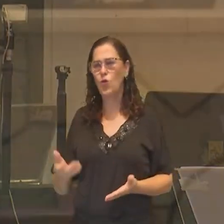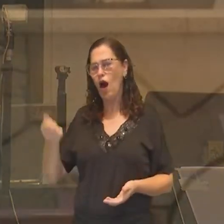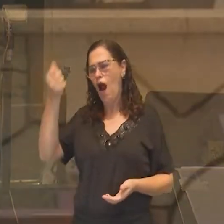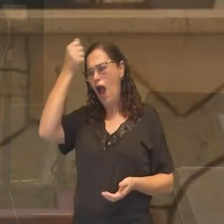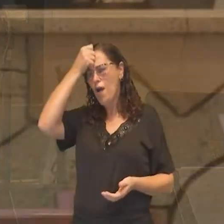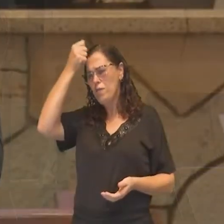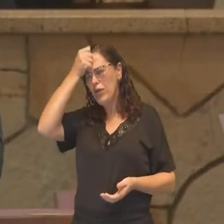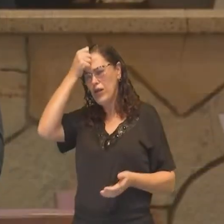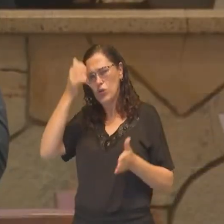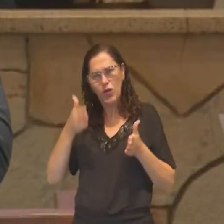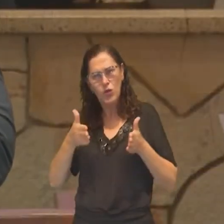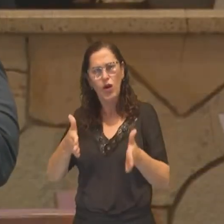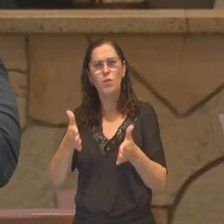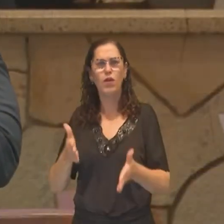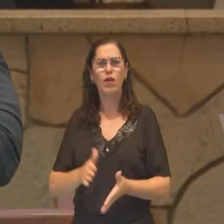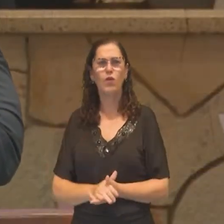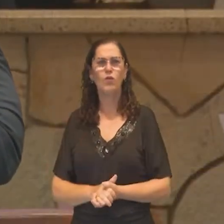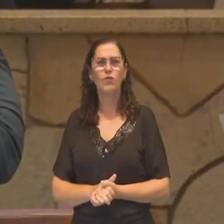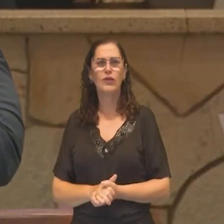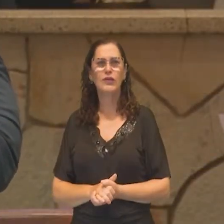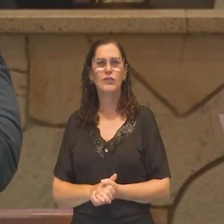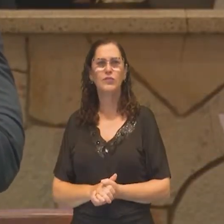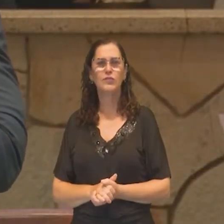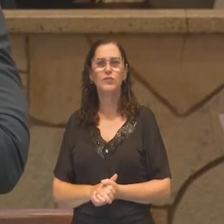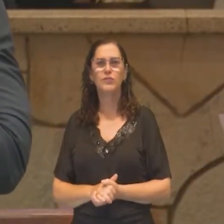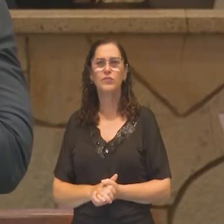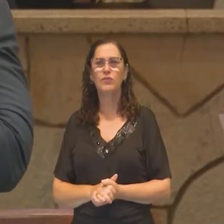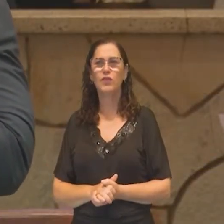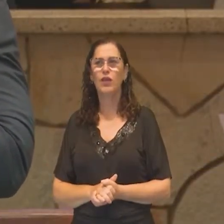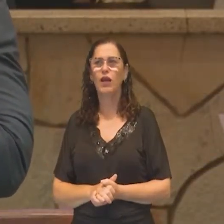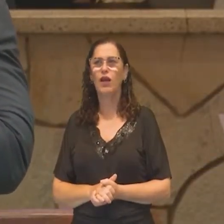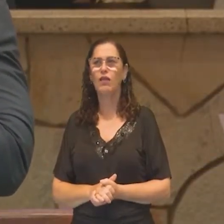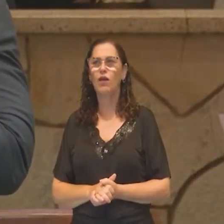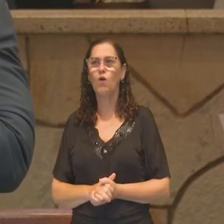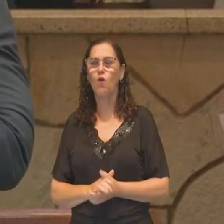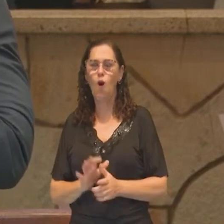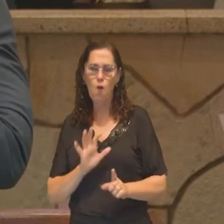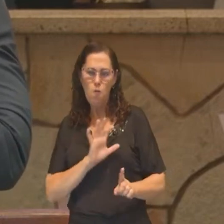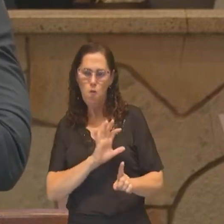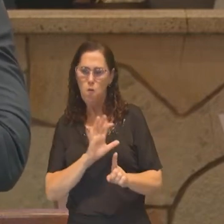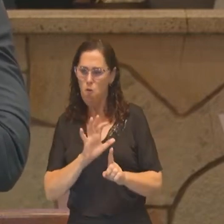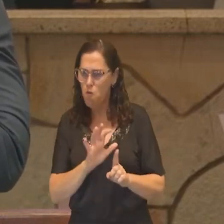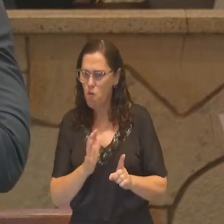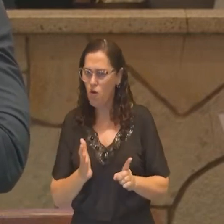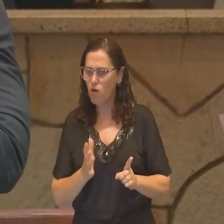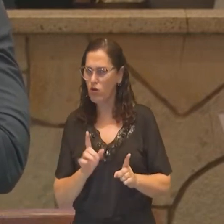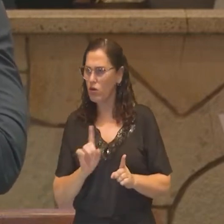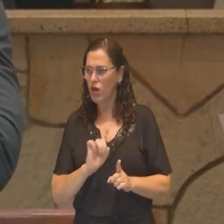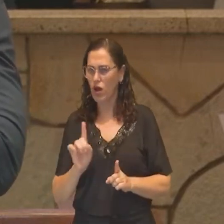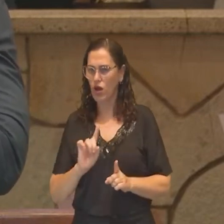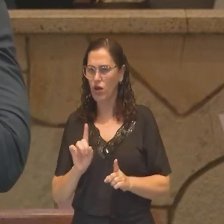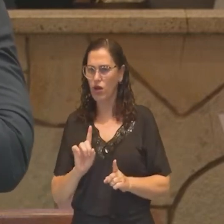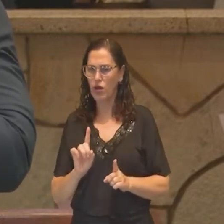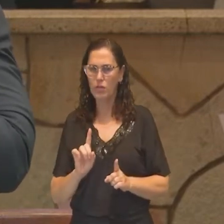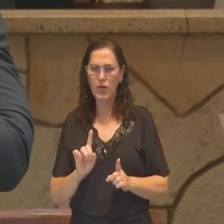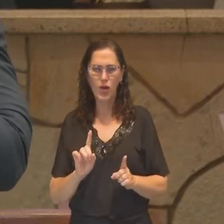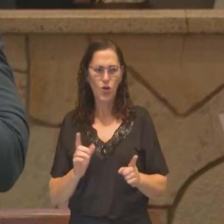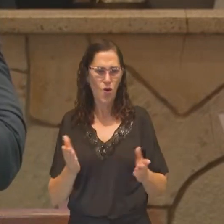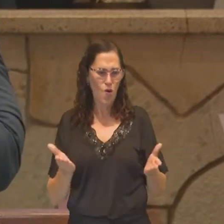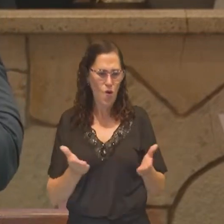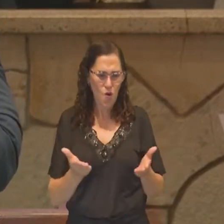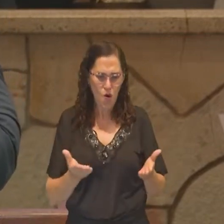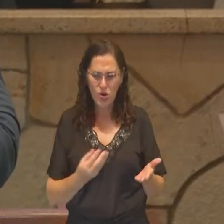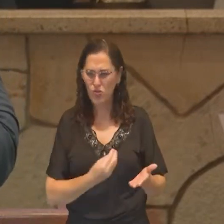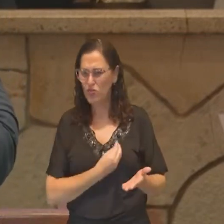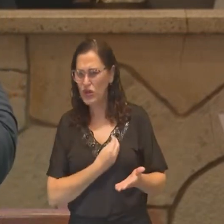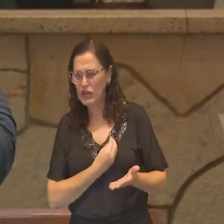arrependimento, e não nos deixemos levar pelos dias em que nós